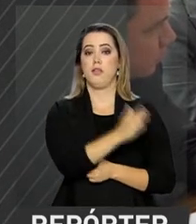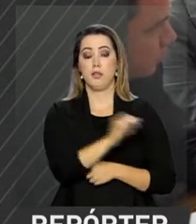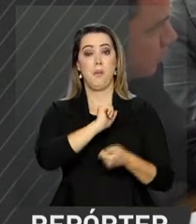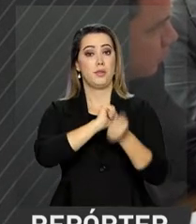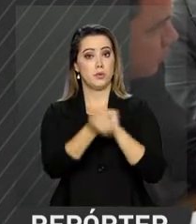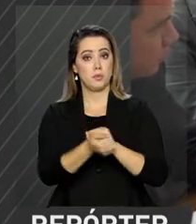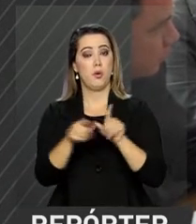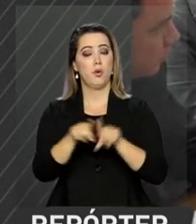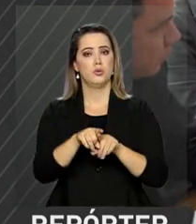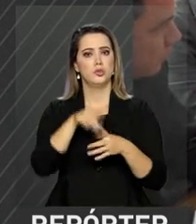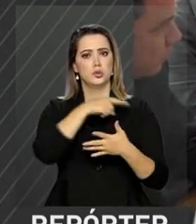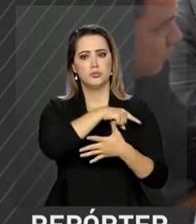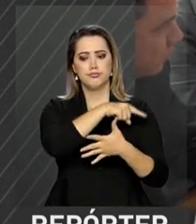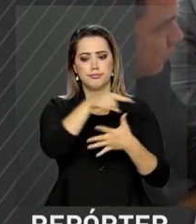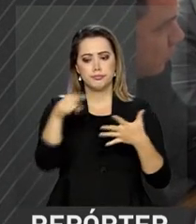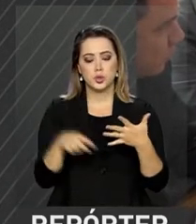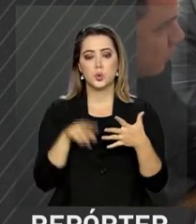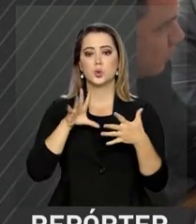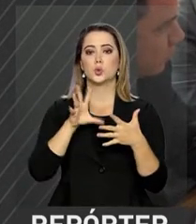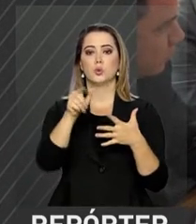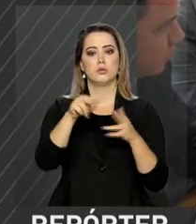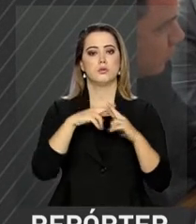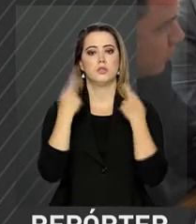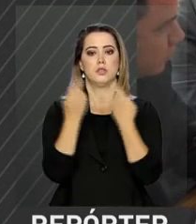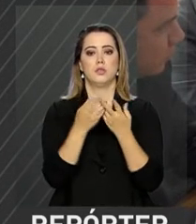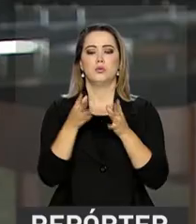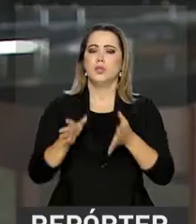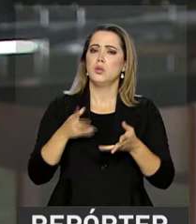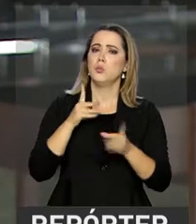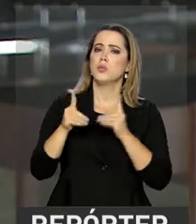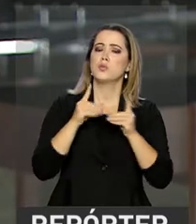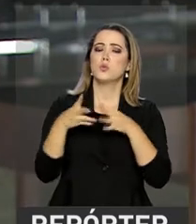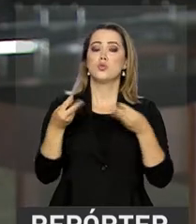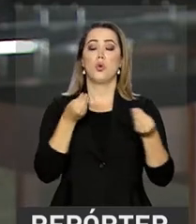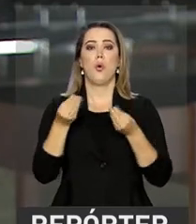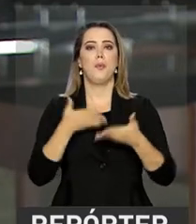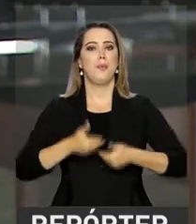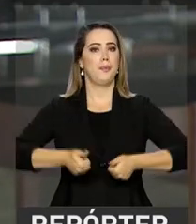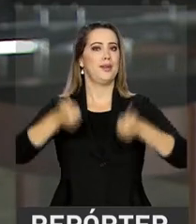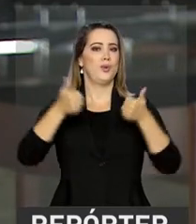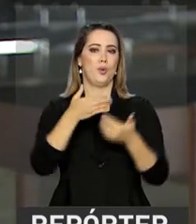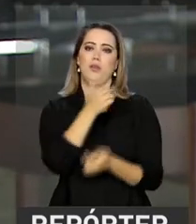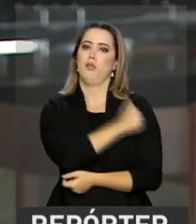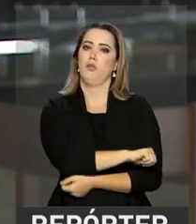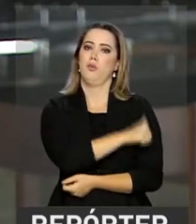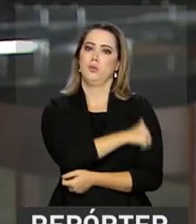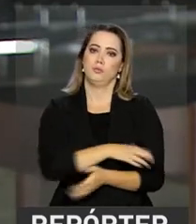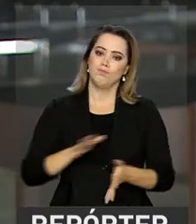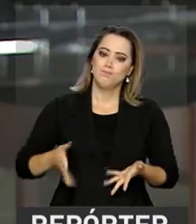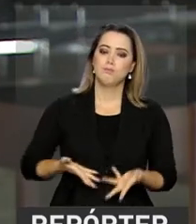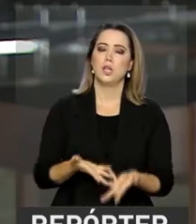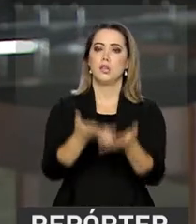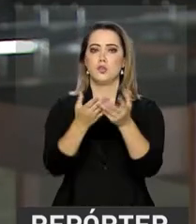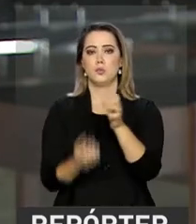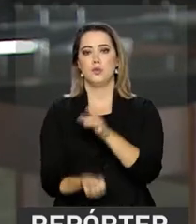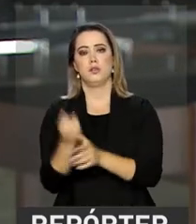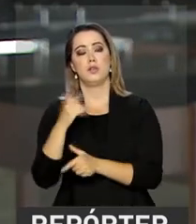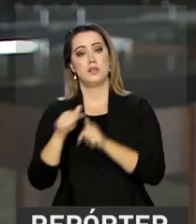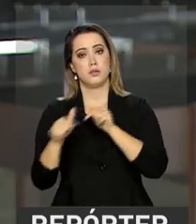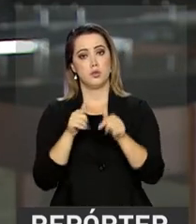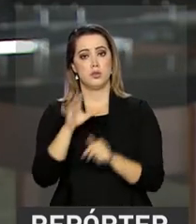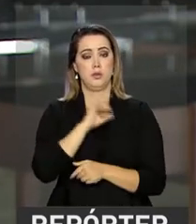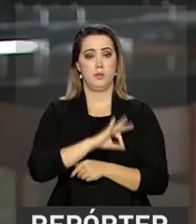para discutir ações federais que estimulem a geração de emprego e de renda no rio de janeiro depois do encontro